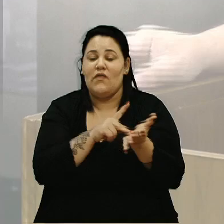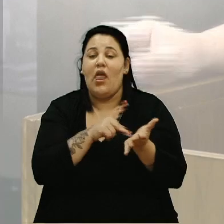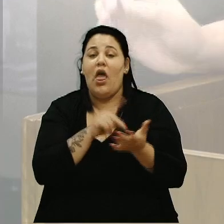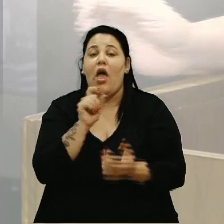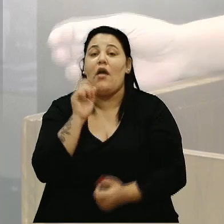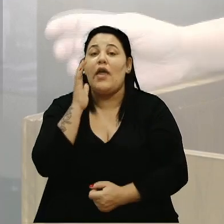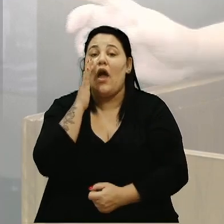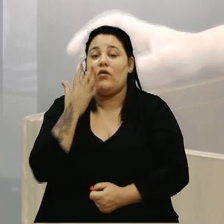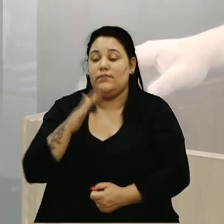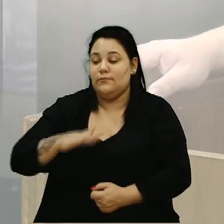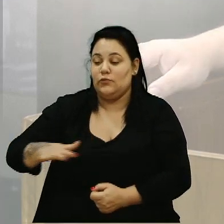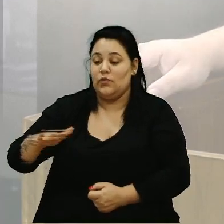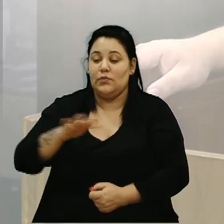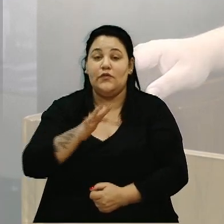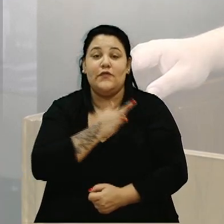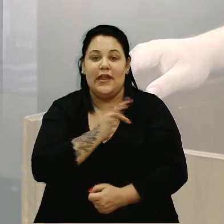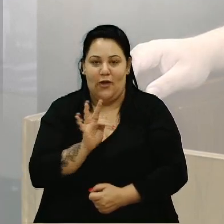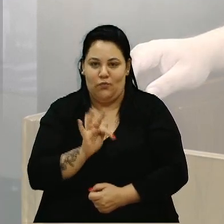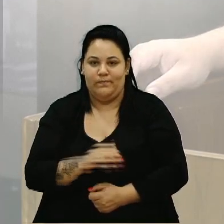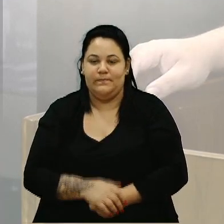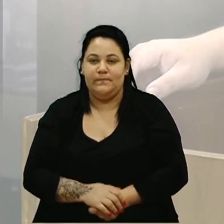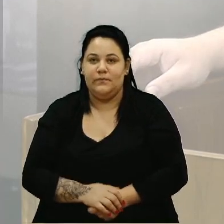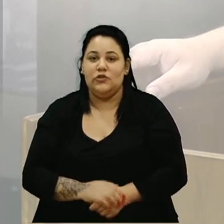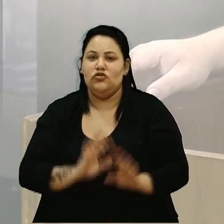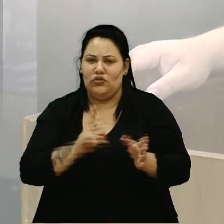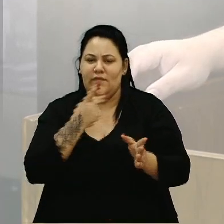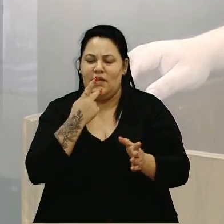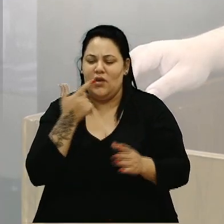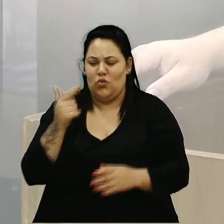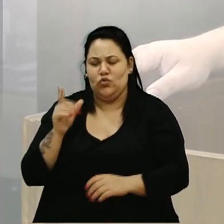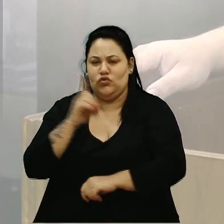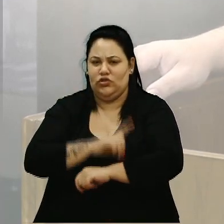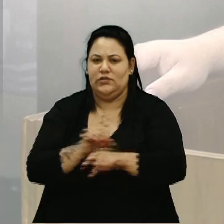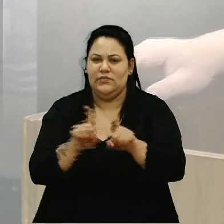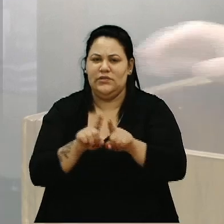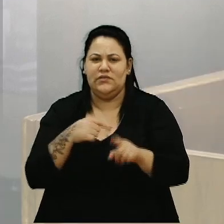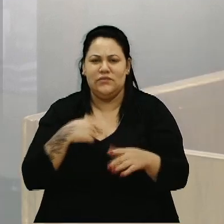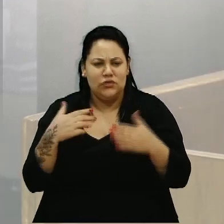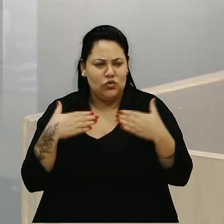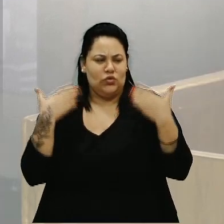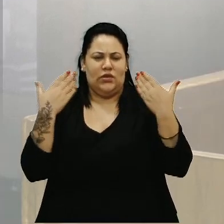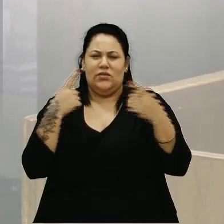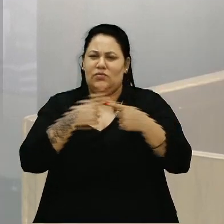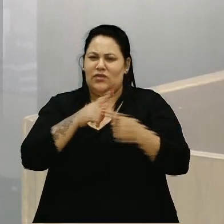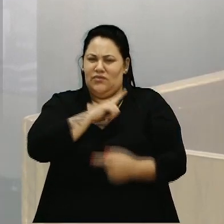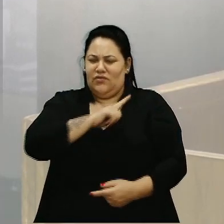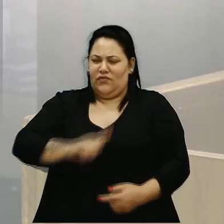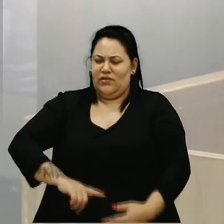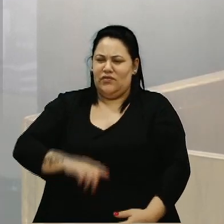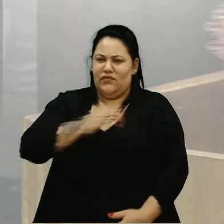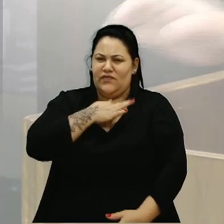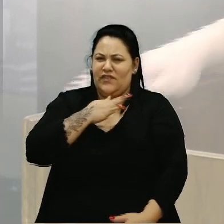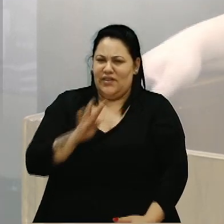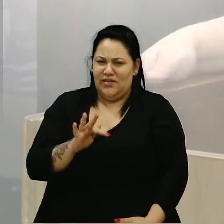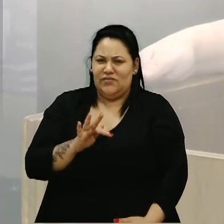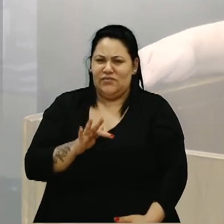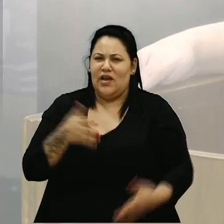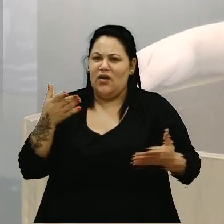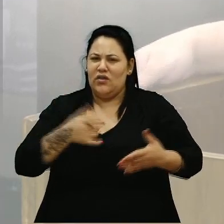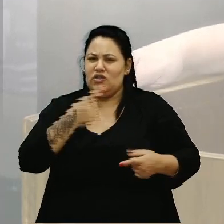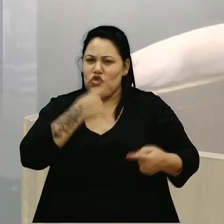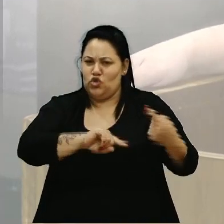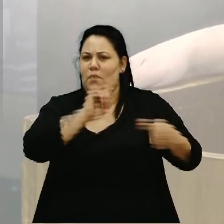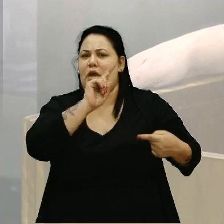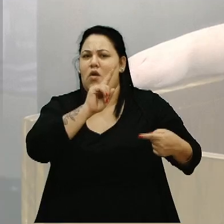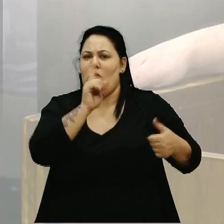âmbito federal. Já falei isso outro dia aqui. E me espanta, porque o governo federal bateu o recorde no primeiro semestre